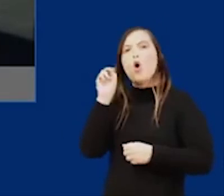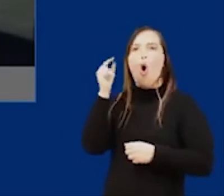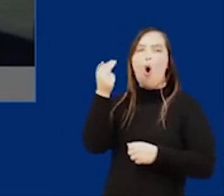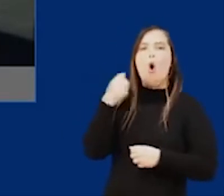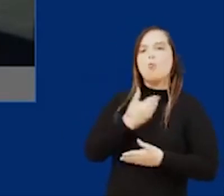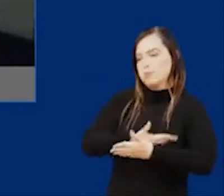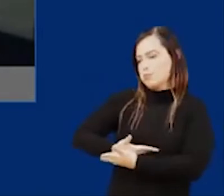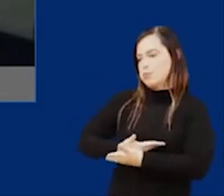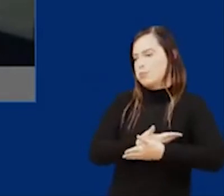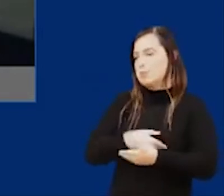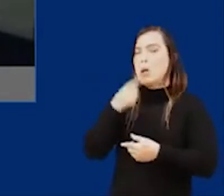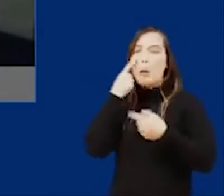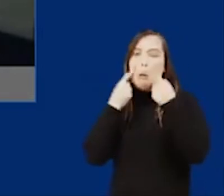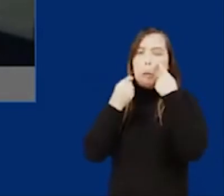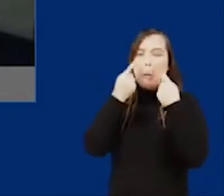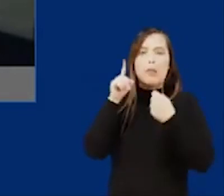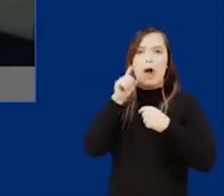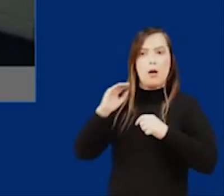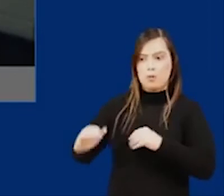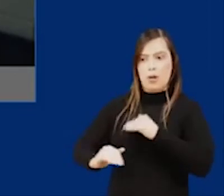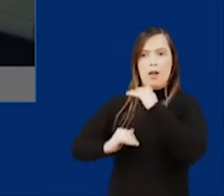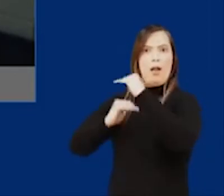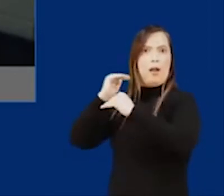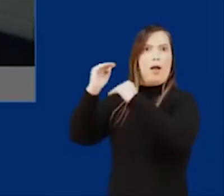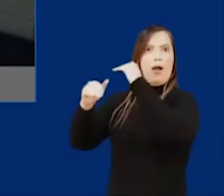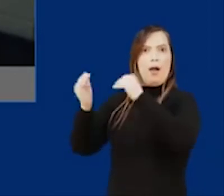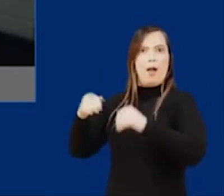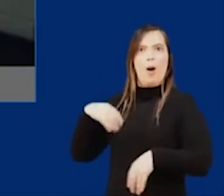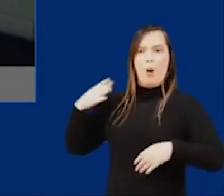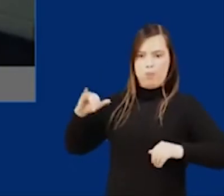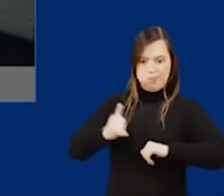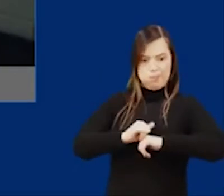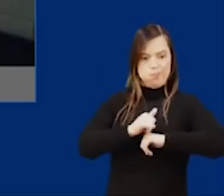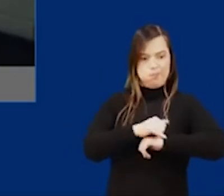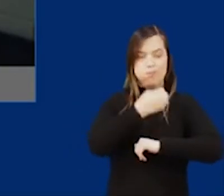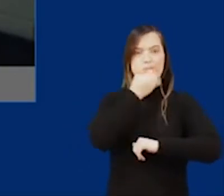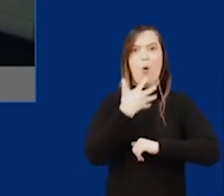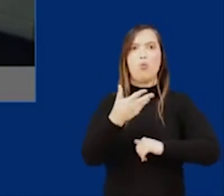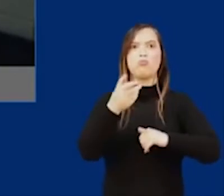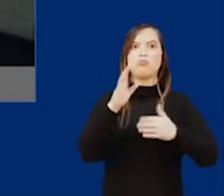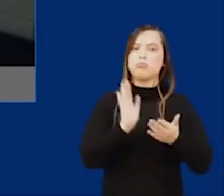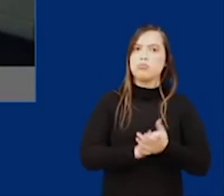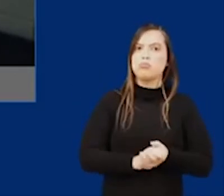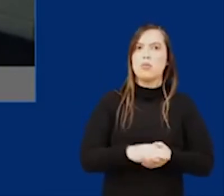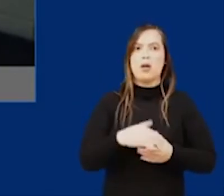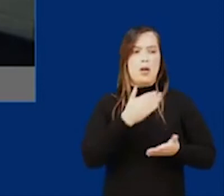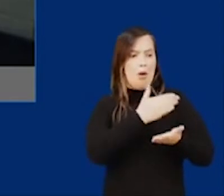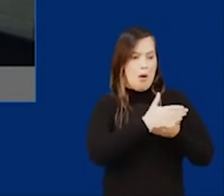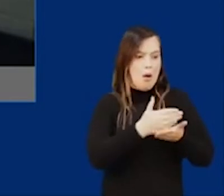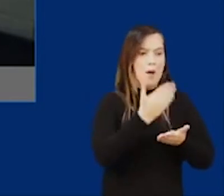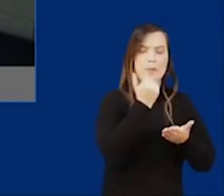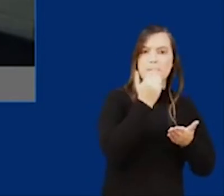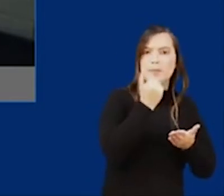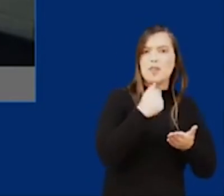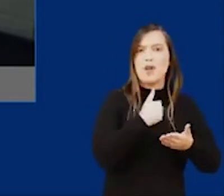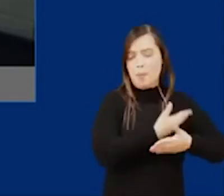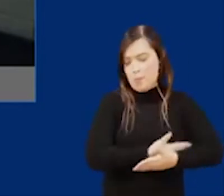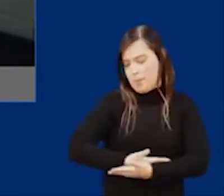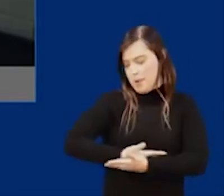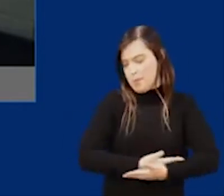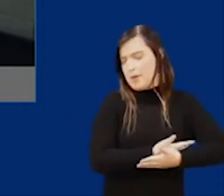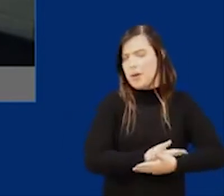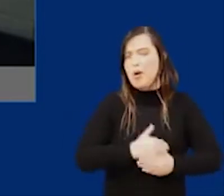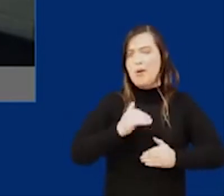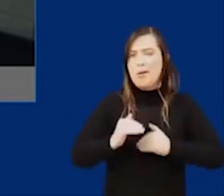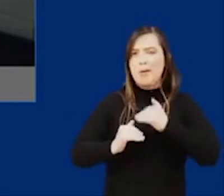bebê crescer, é a cura para o bebê ganhar peso. Quando começa a introdução alimentar e o bebê está naquela fase de começar